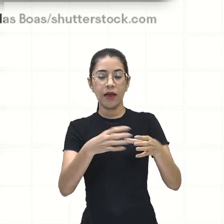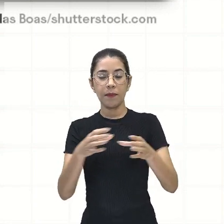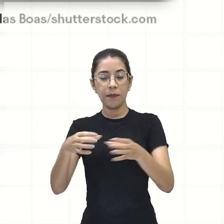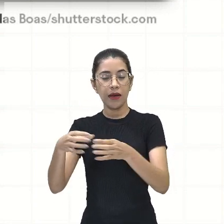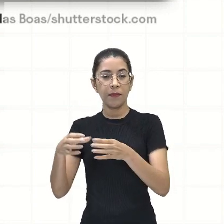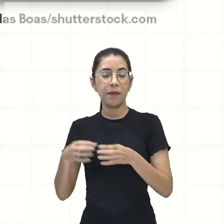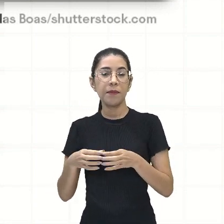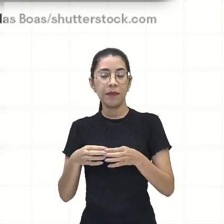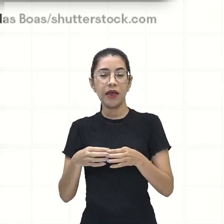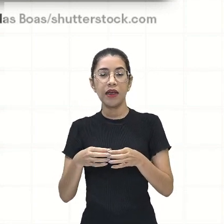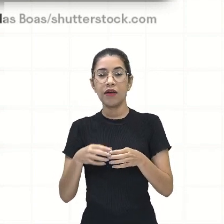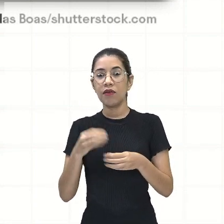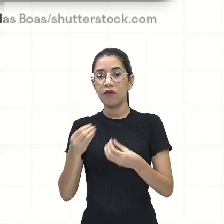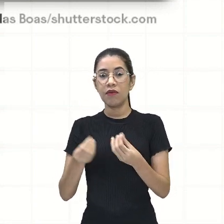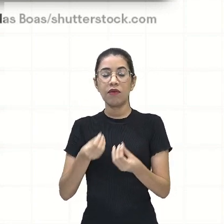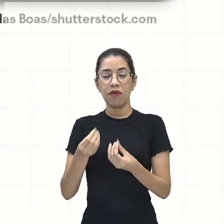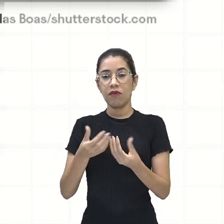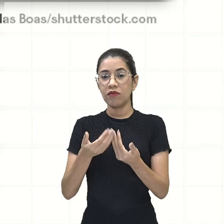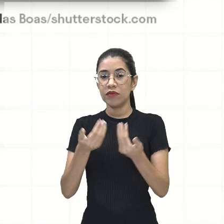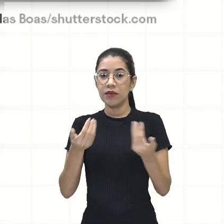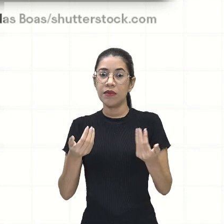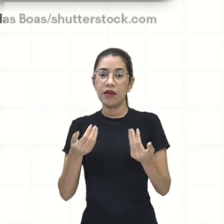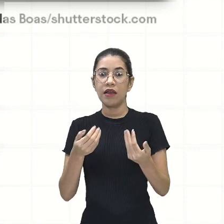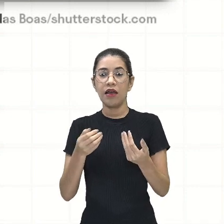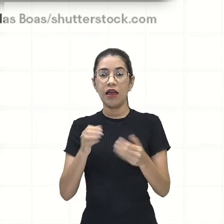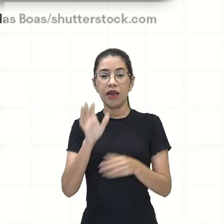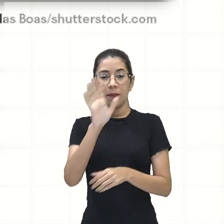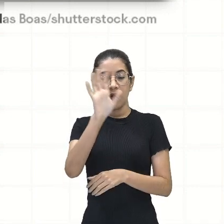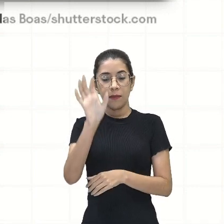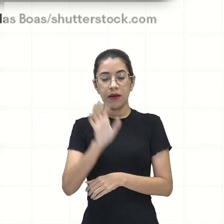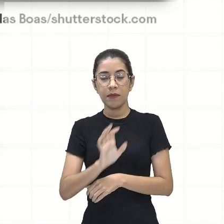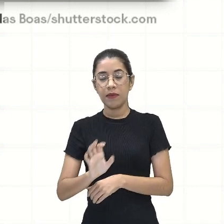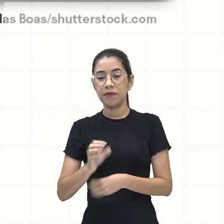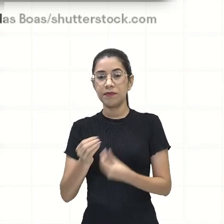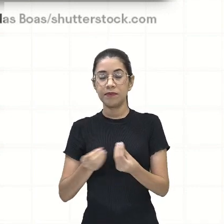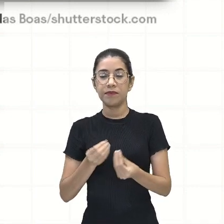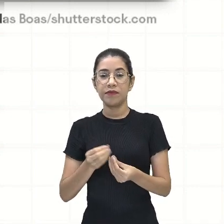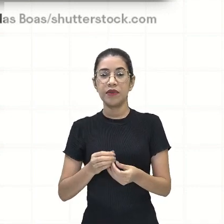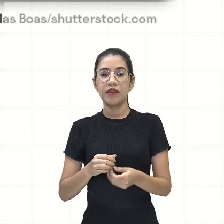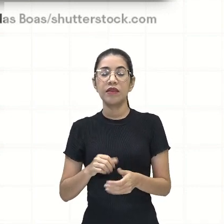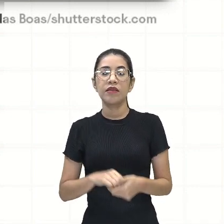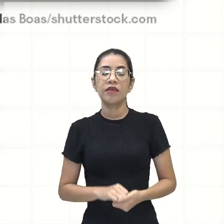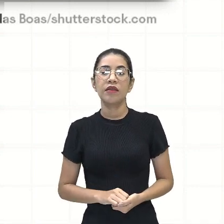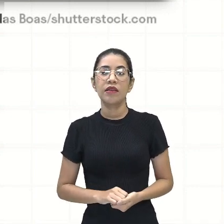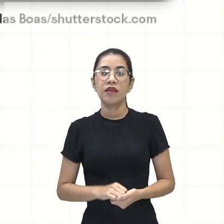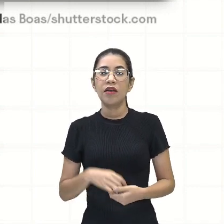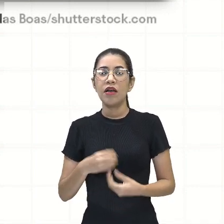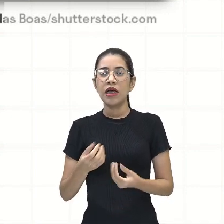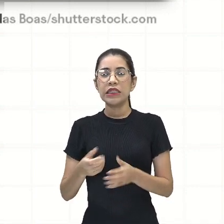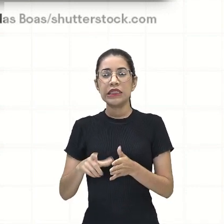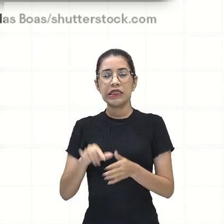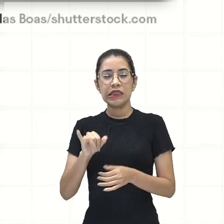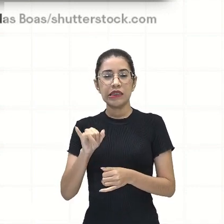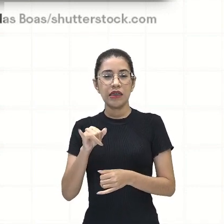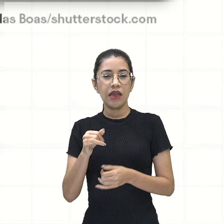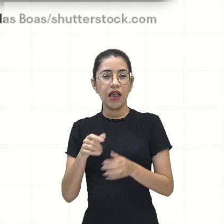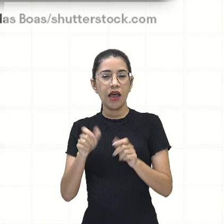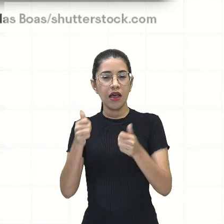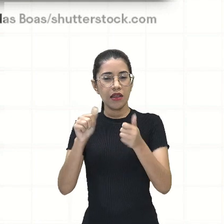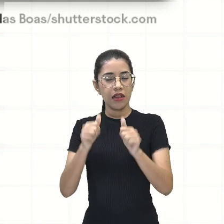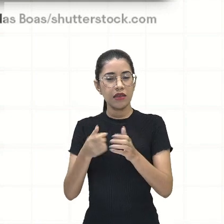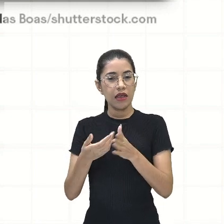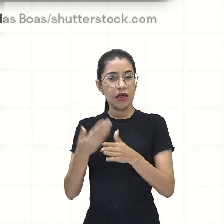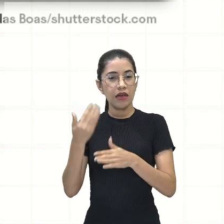país, que a gente vai observar ao longo de décadas como era, né, o nosso território aqui